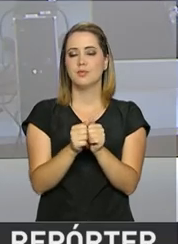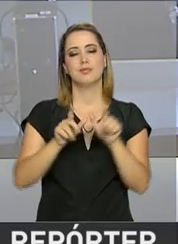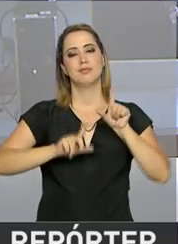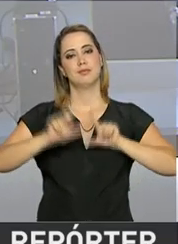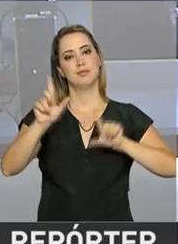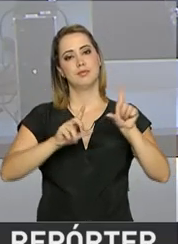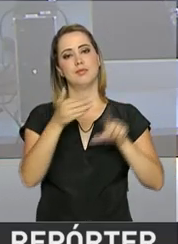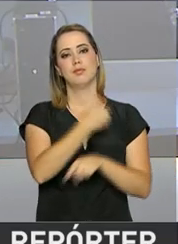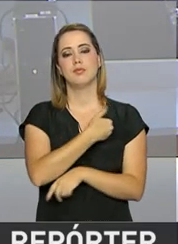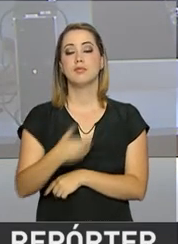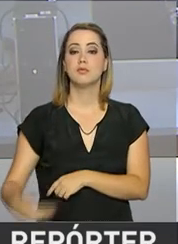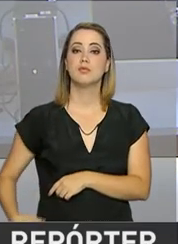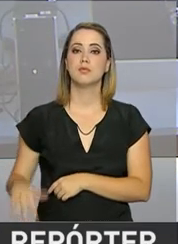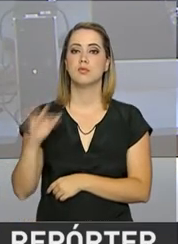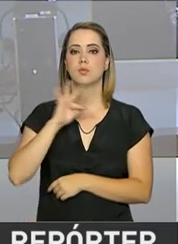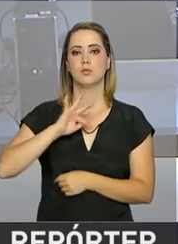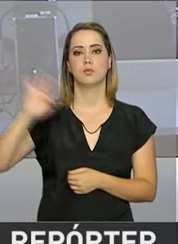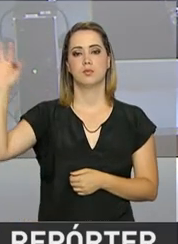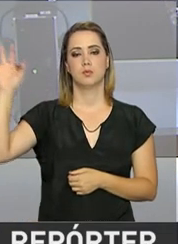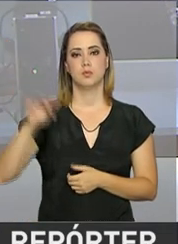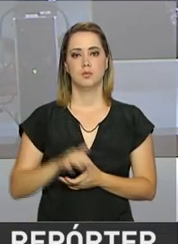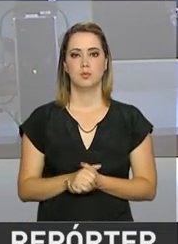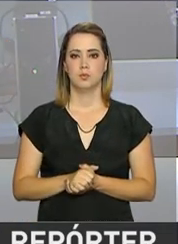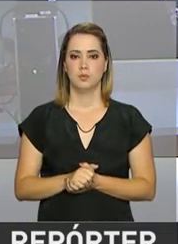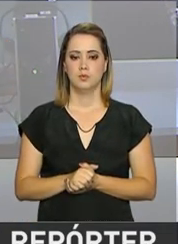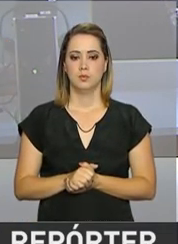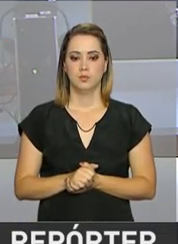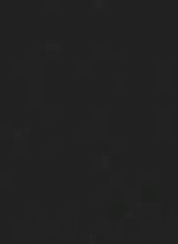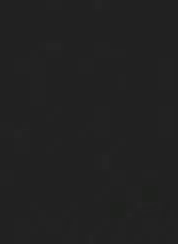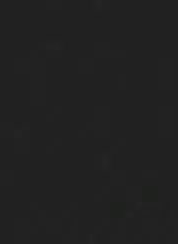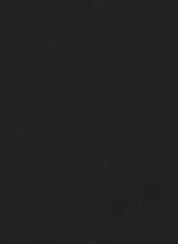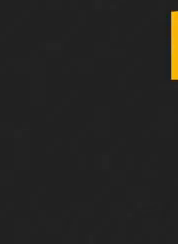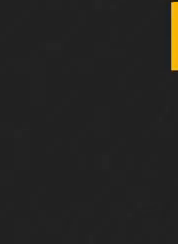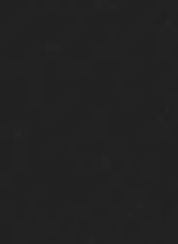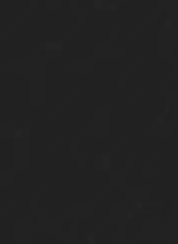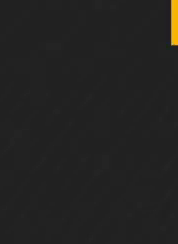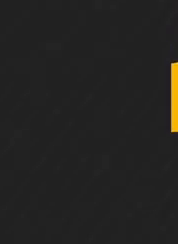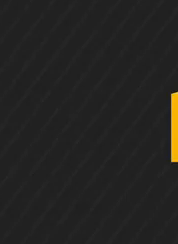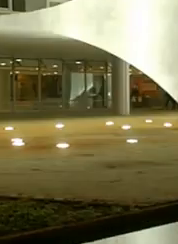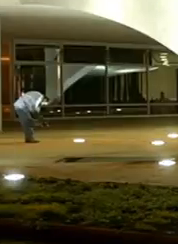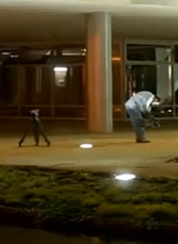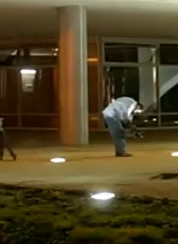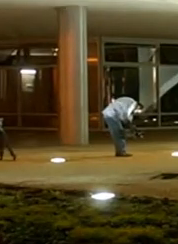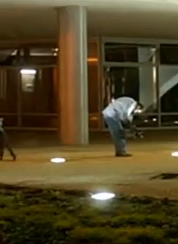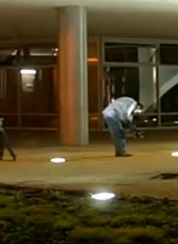com a gente aqui na NBR, a TV do Governo Federal.